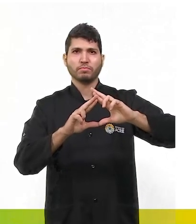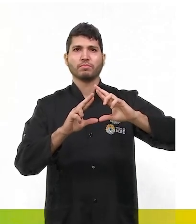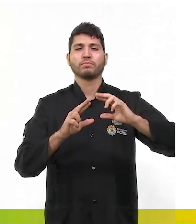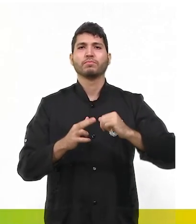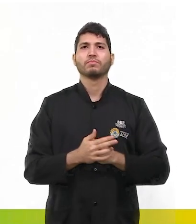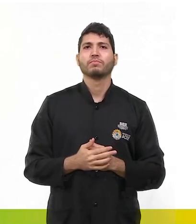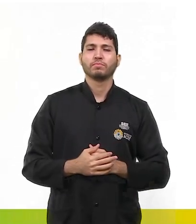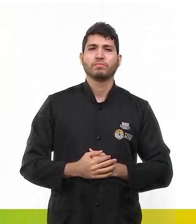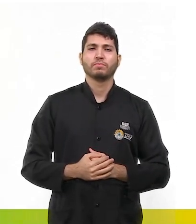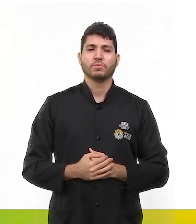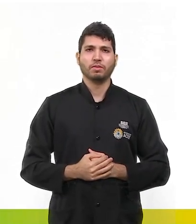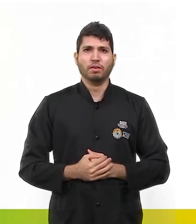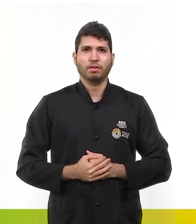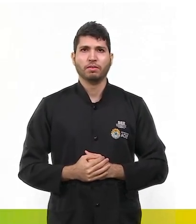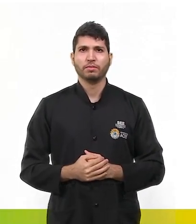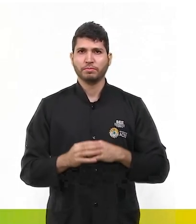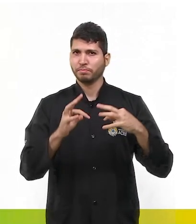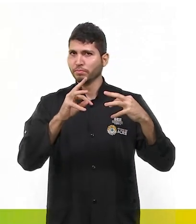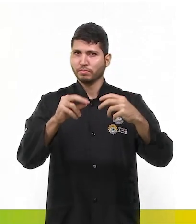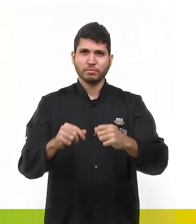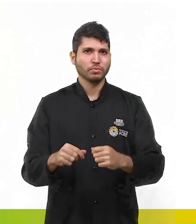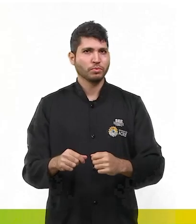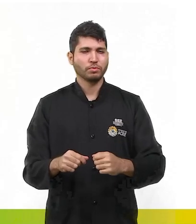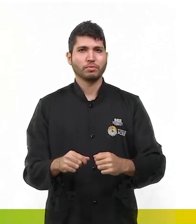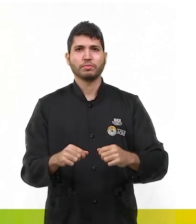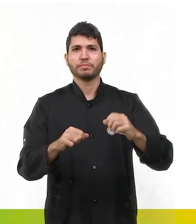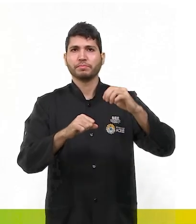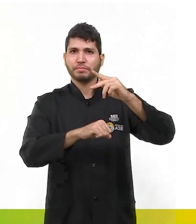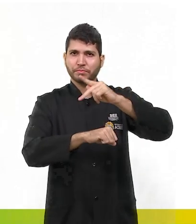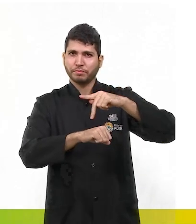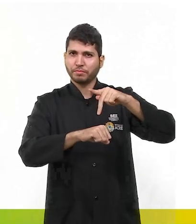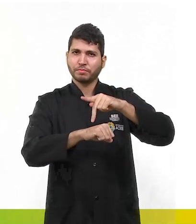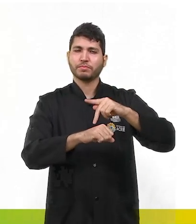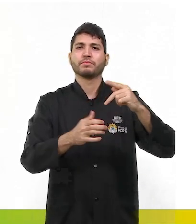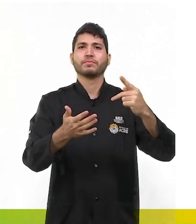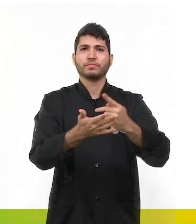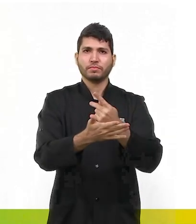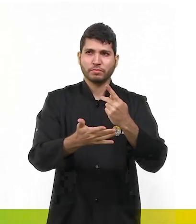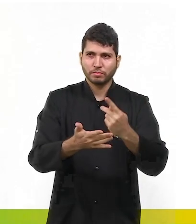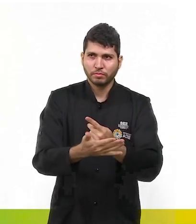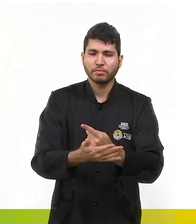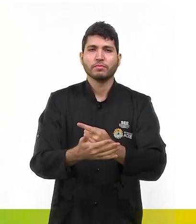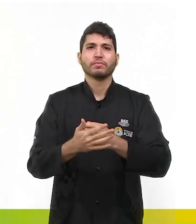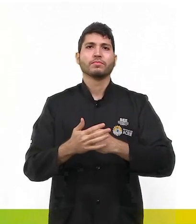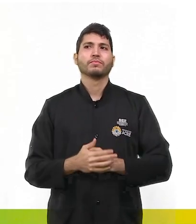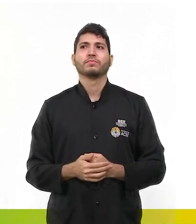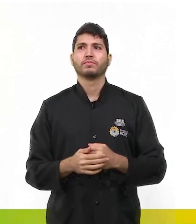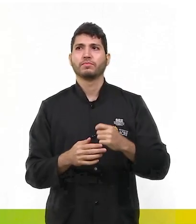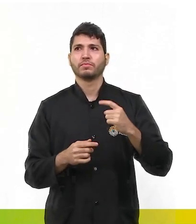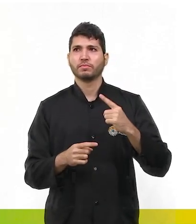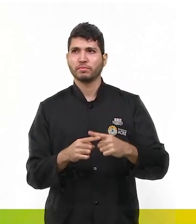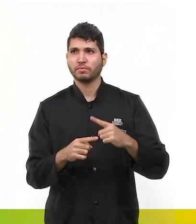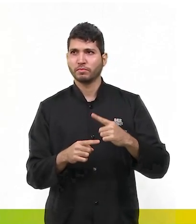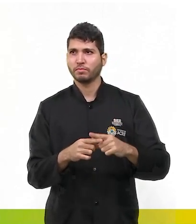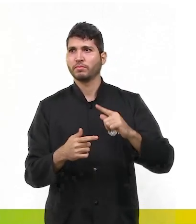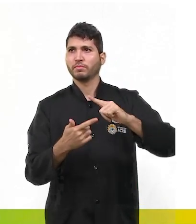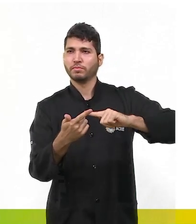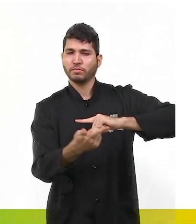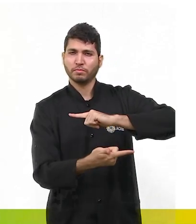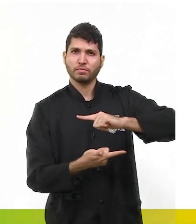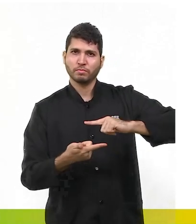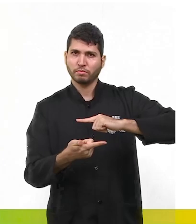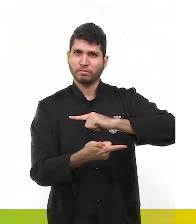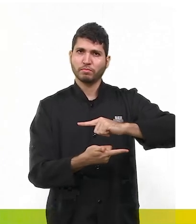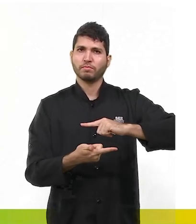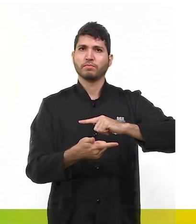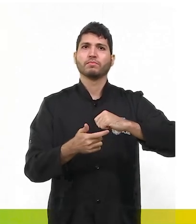larga escala em todos os países. Também é uma alternativa incorreta. Quando a gente fala de globalização, a gente